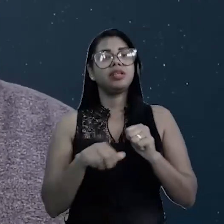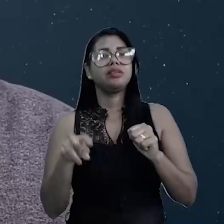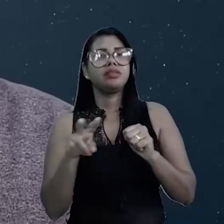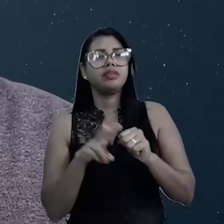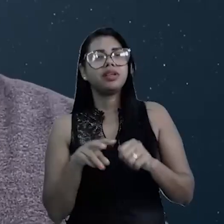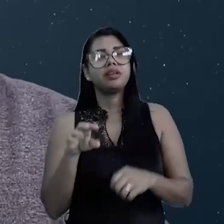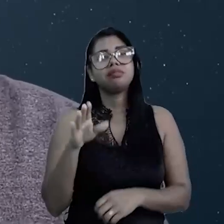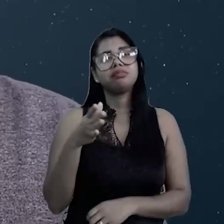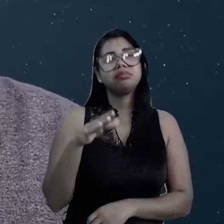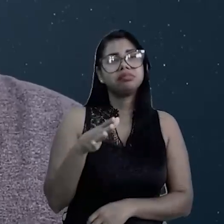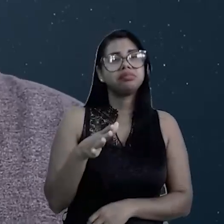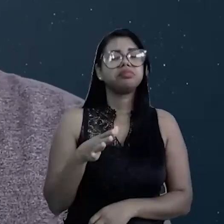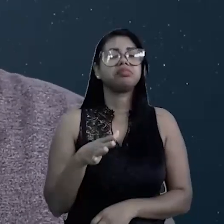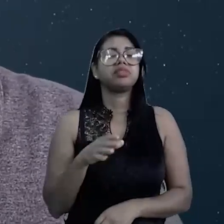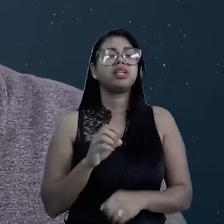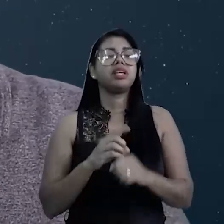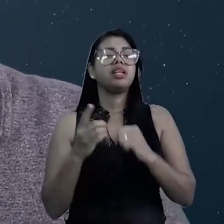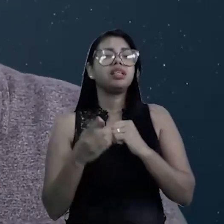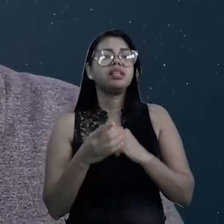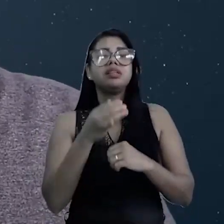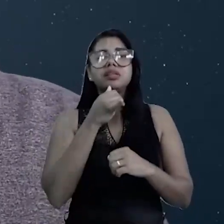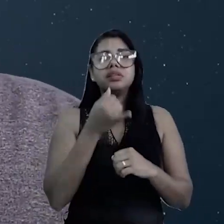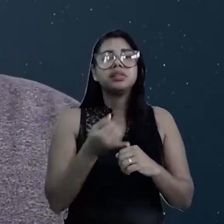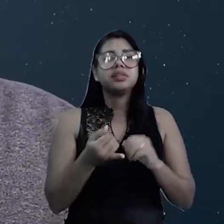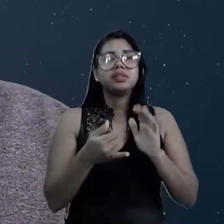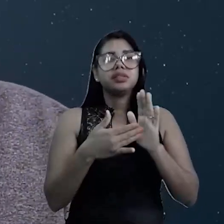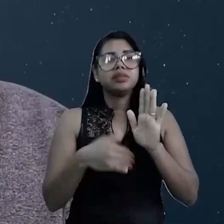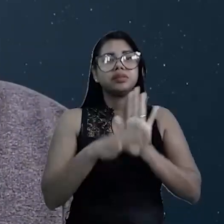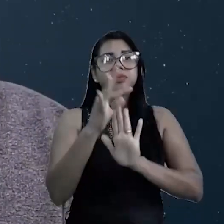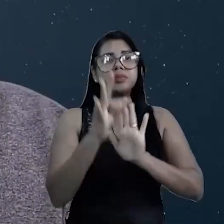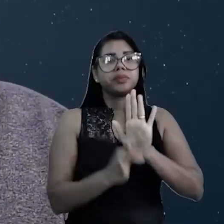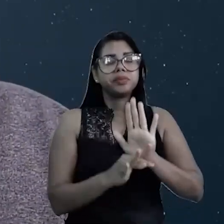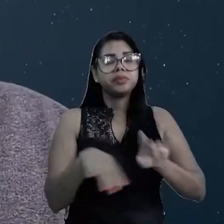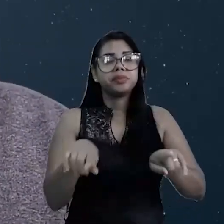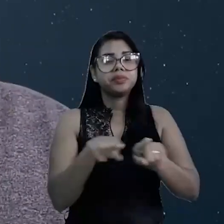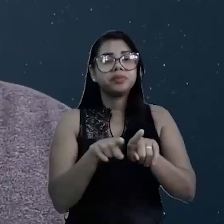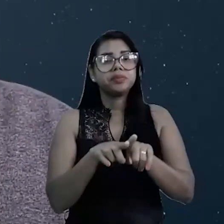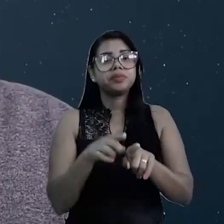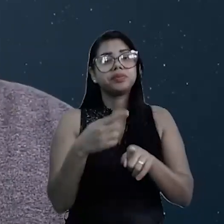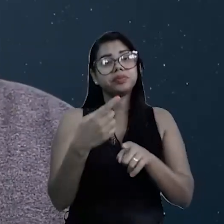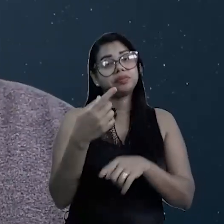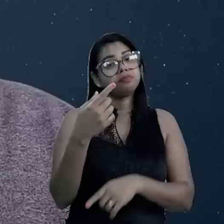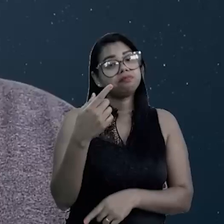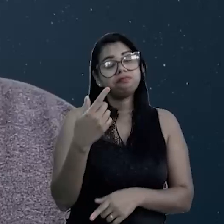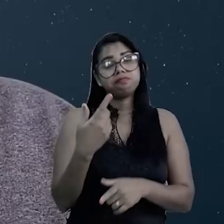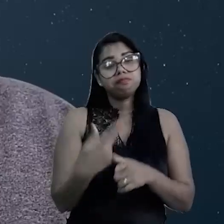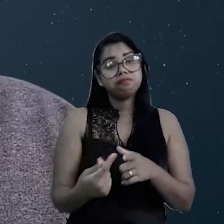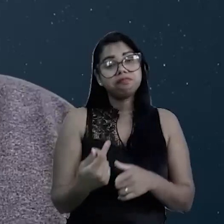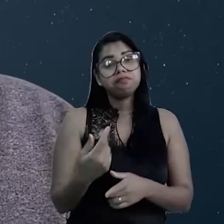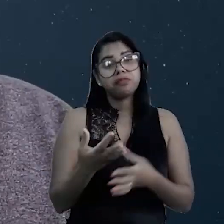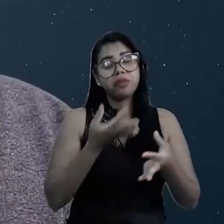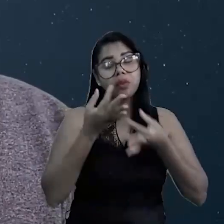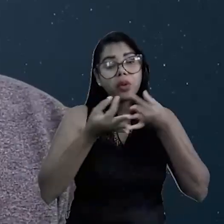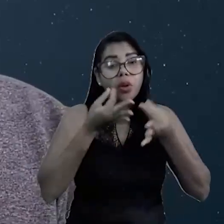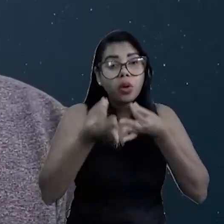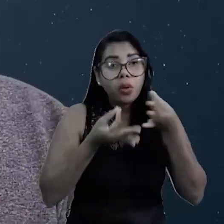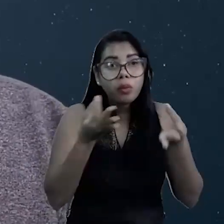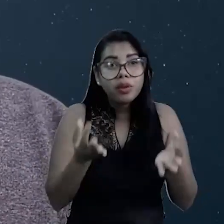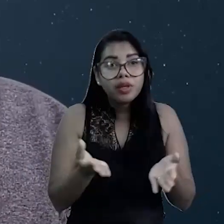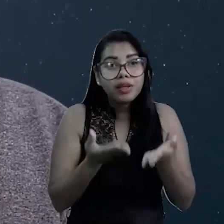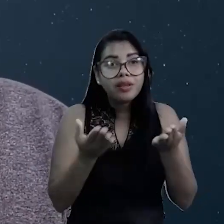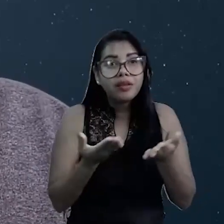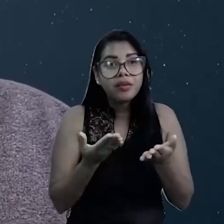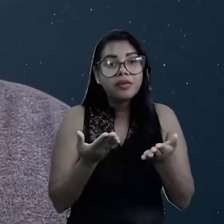essas palavras retire do seu texto, porque você não vai conseguir argumentar e convencer o